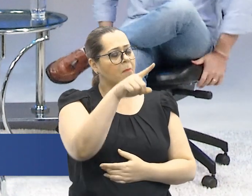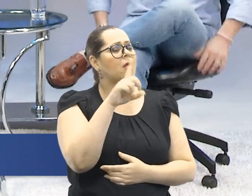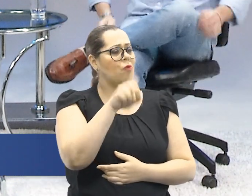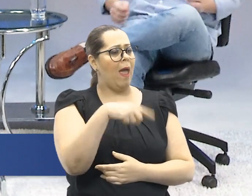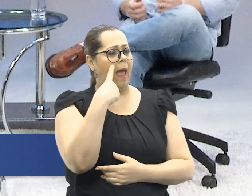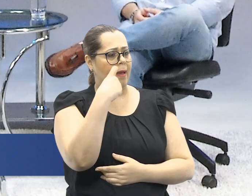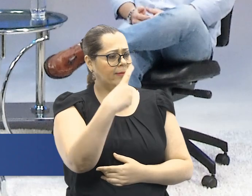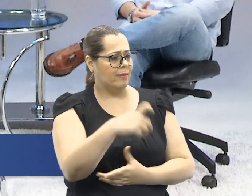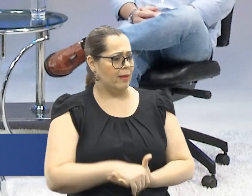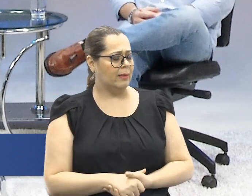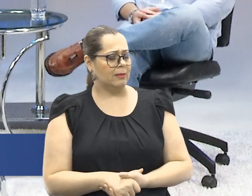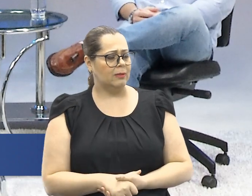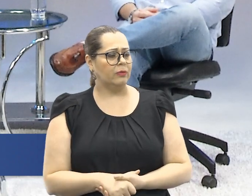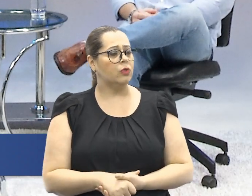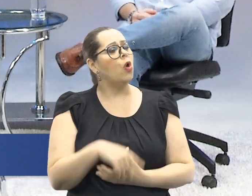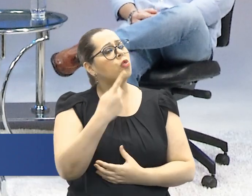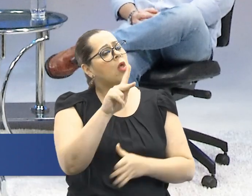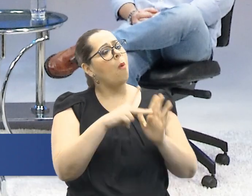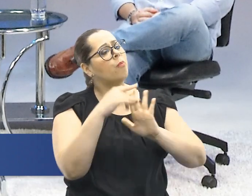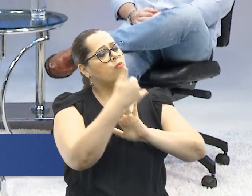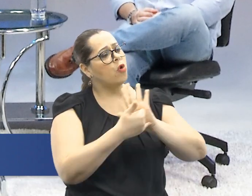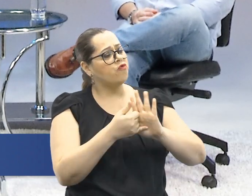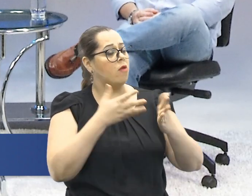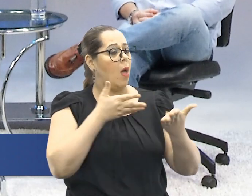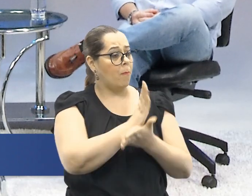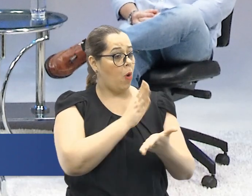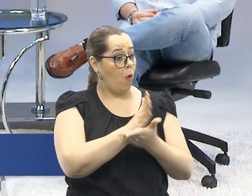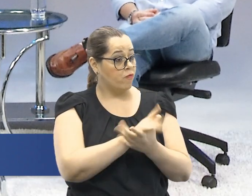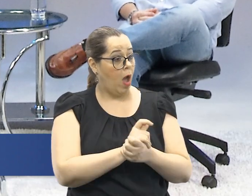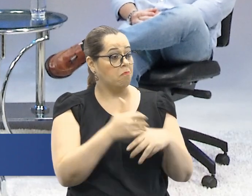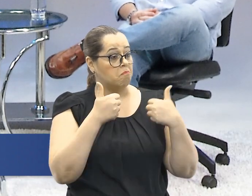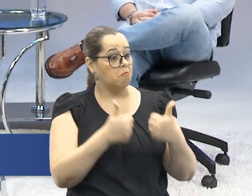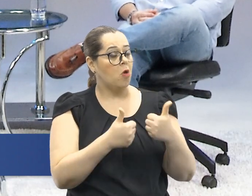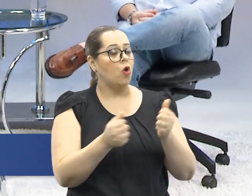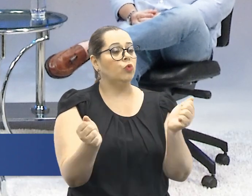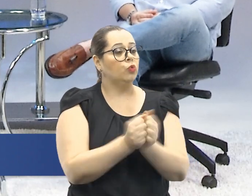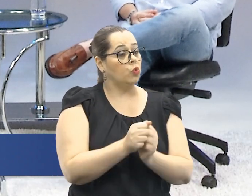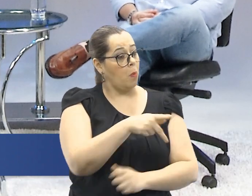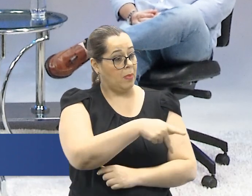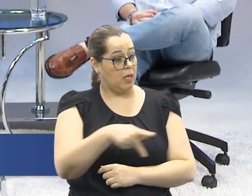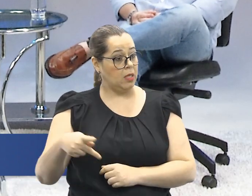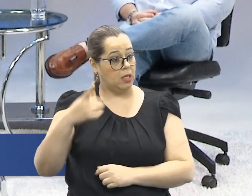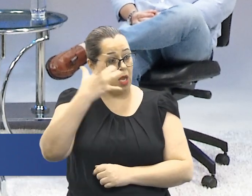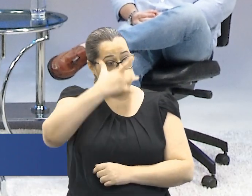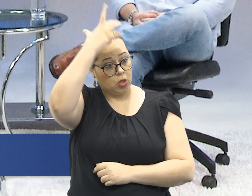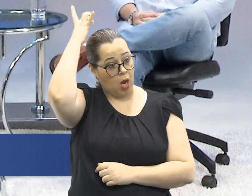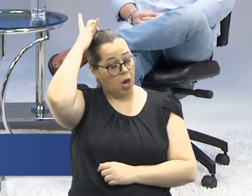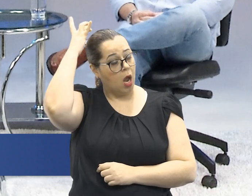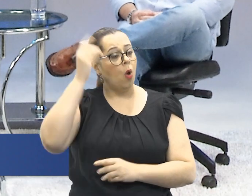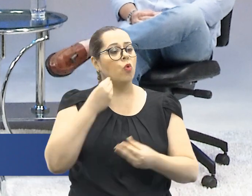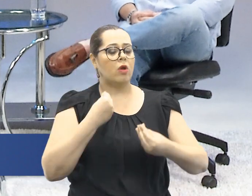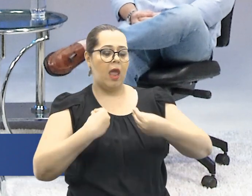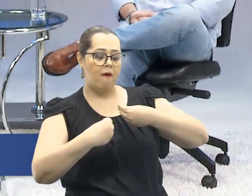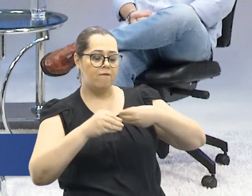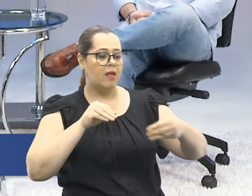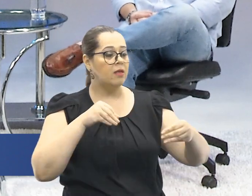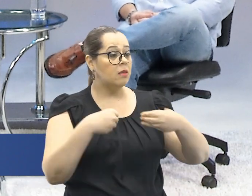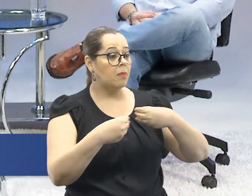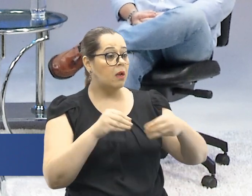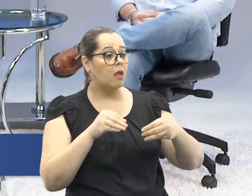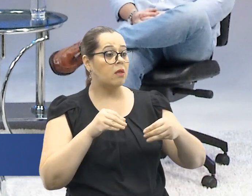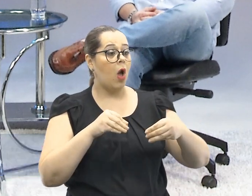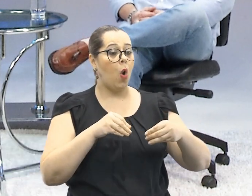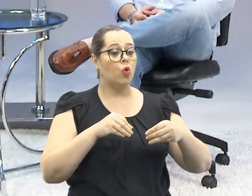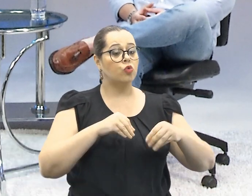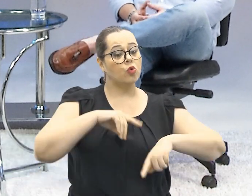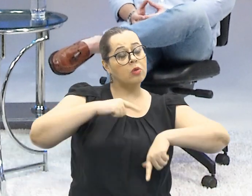interessante. Em relação até a um projeto seu que foi aprovado na Casa, um projeto seu e do presidente da Casa, que é essa flexibilização